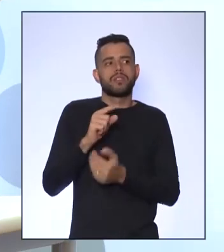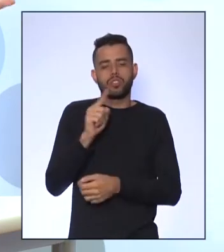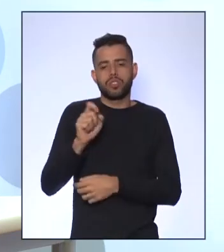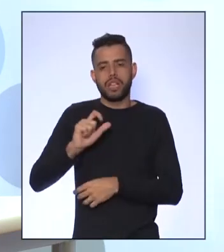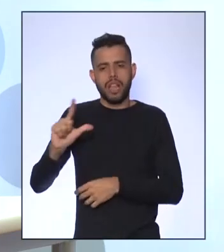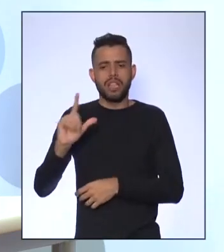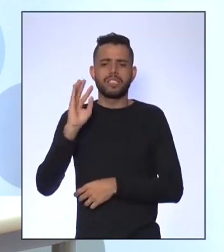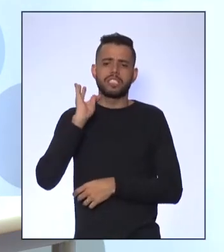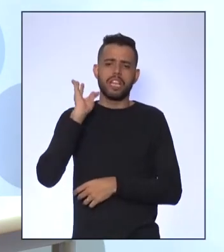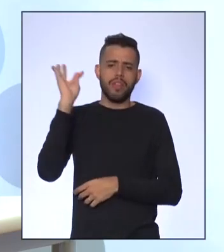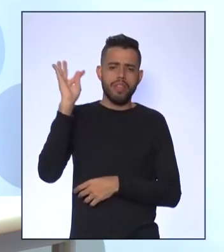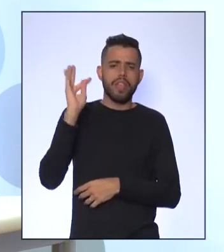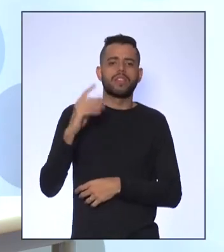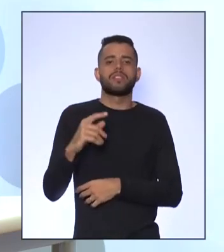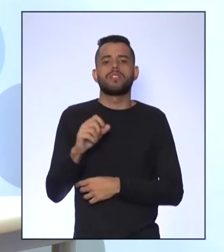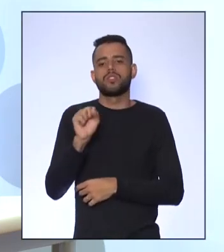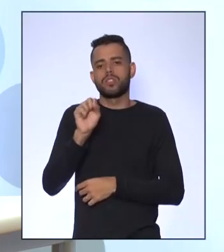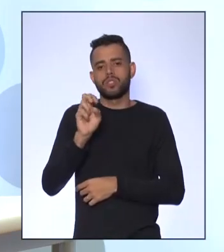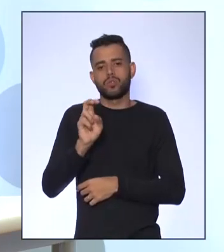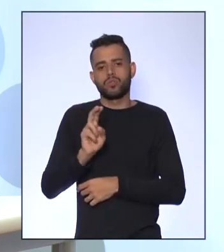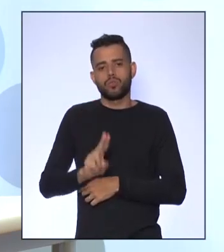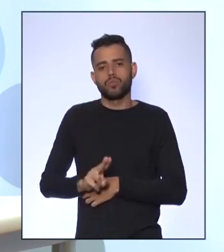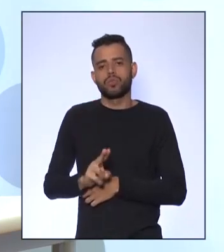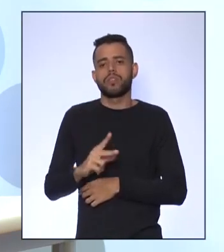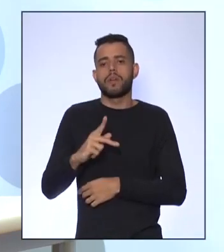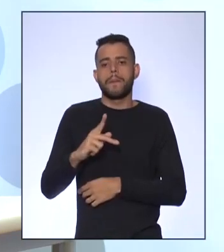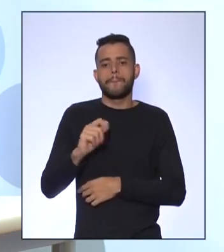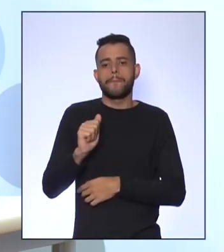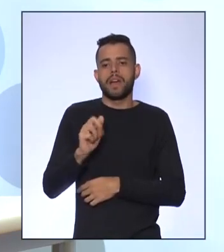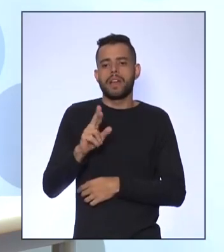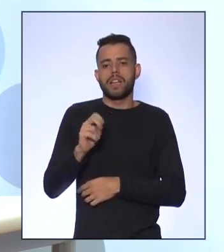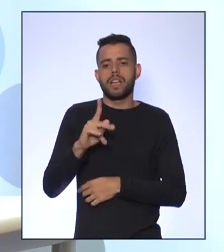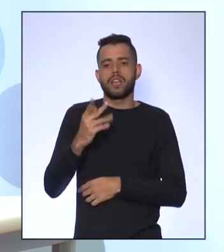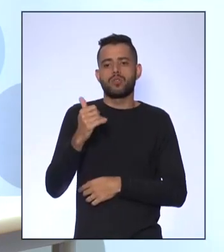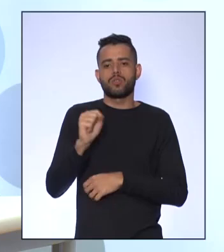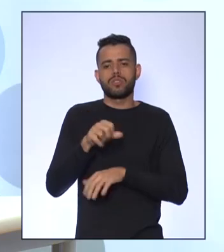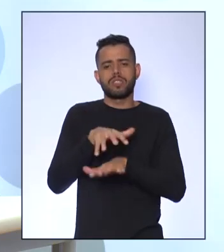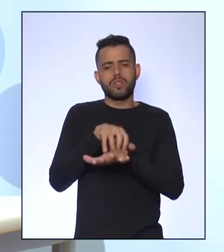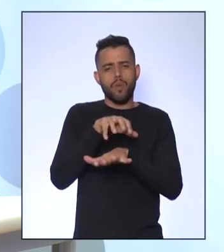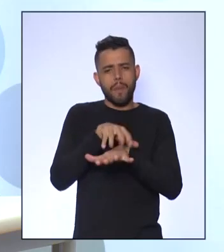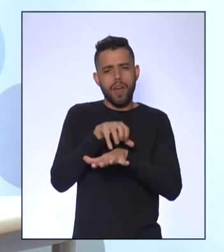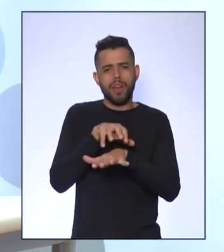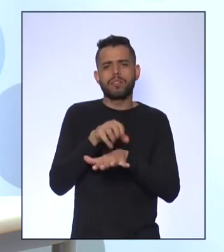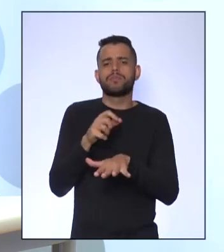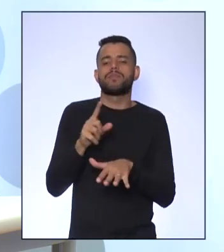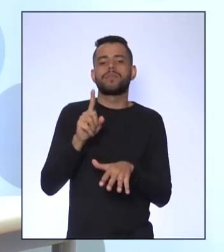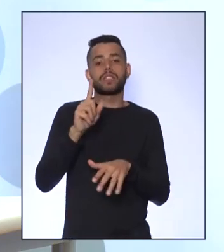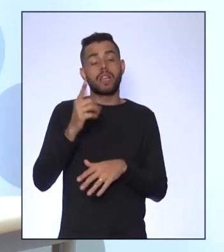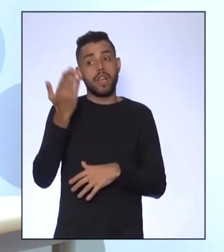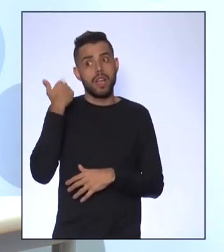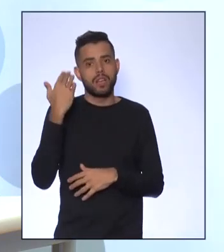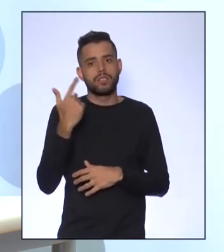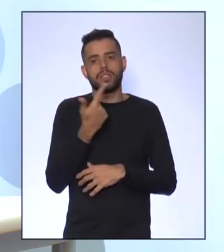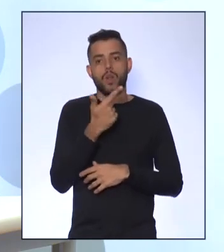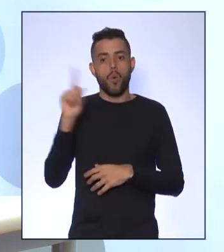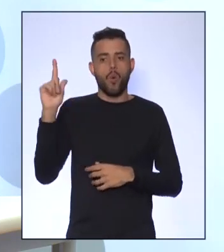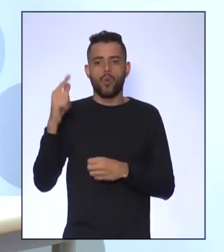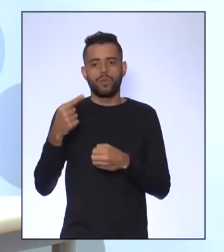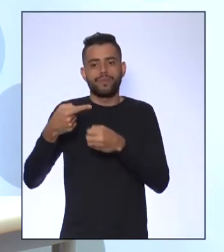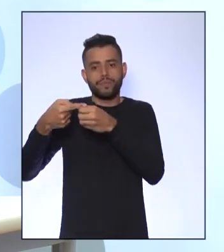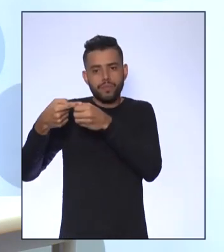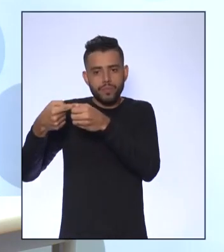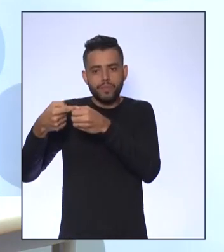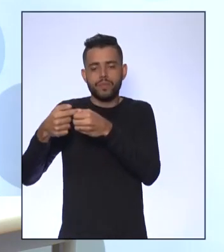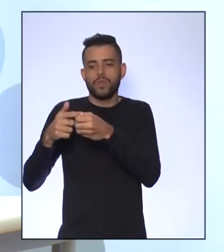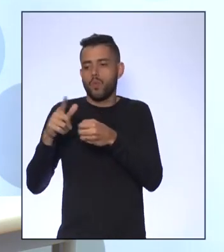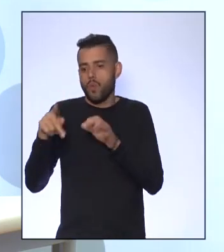Cidade de Tiradentes, a Zona Sul, Parelheiros, Santo Amaro, que era outro município na época, não era parte da cidade de